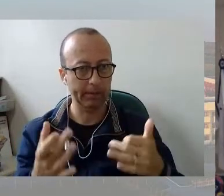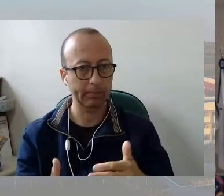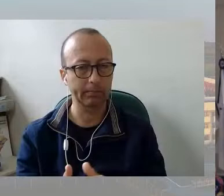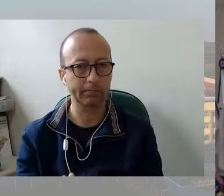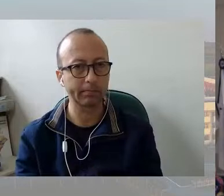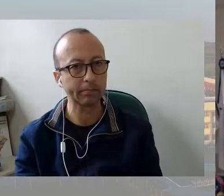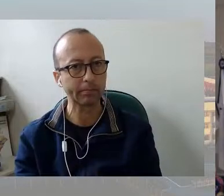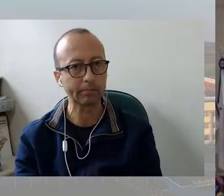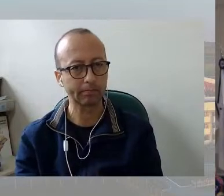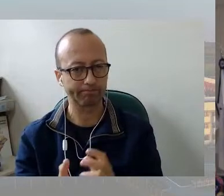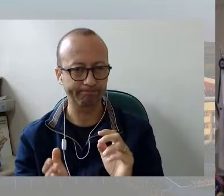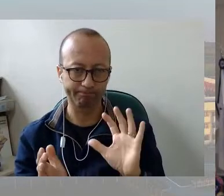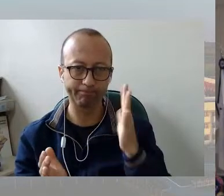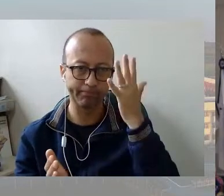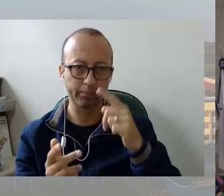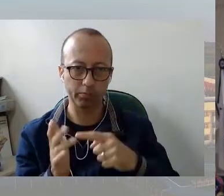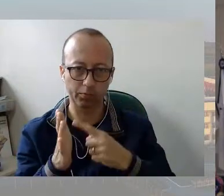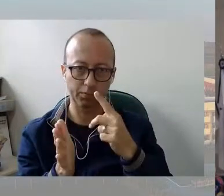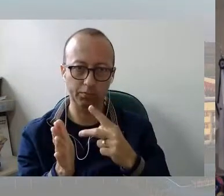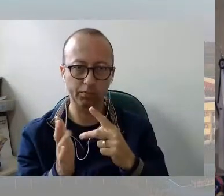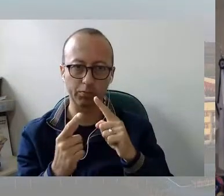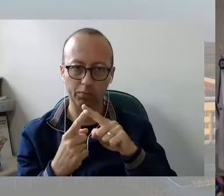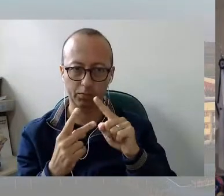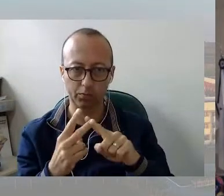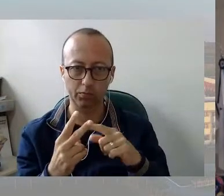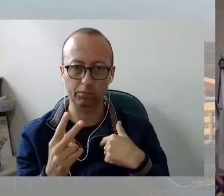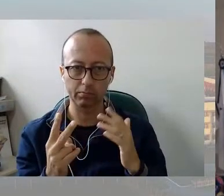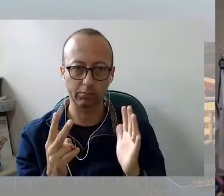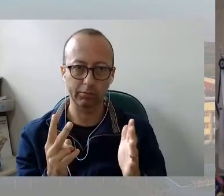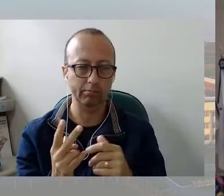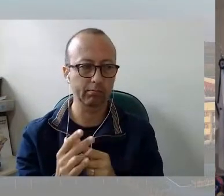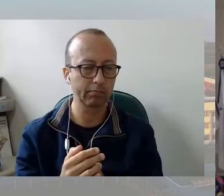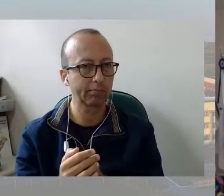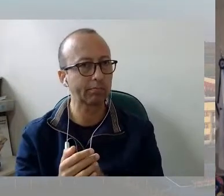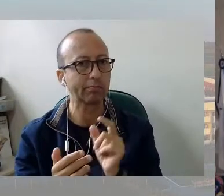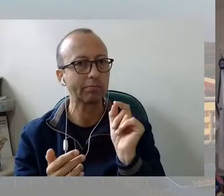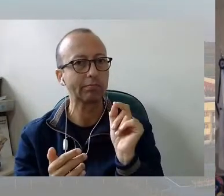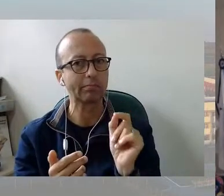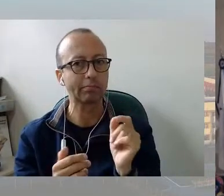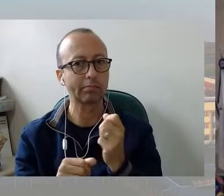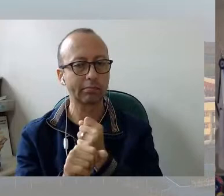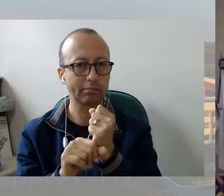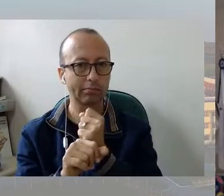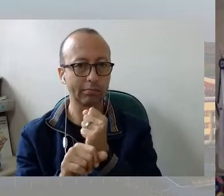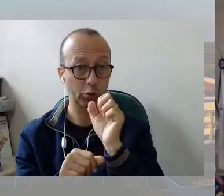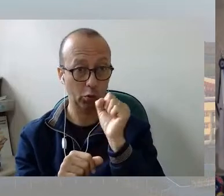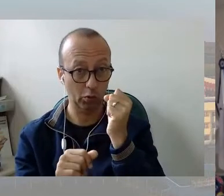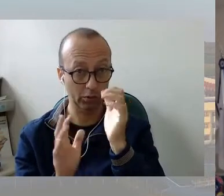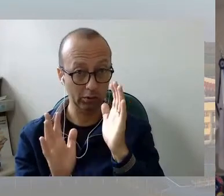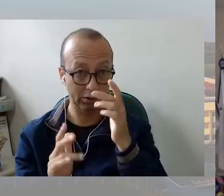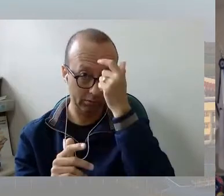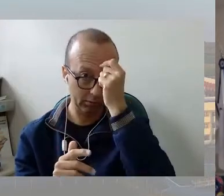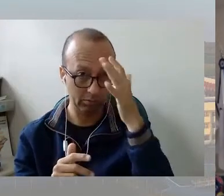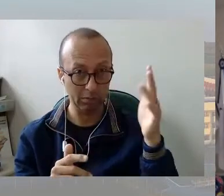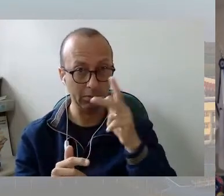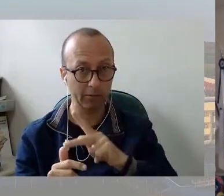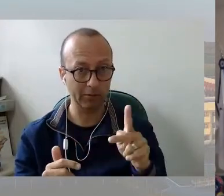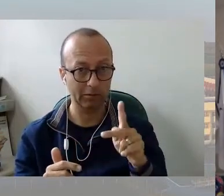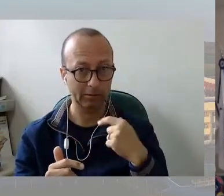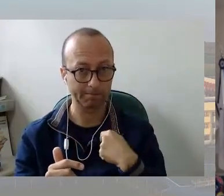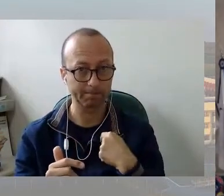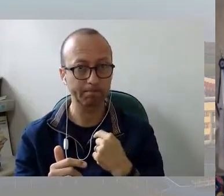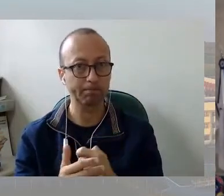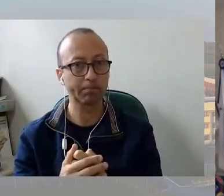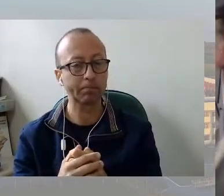dois momentos de muita emoção dentro da Unipampa nos 8 anos que eu estou como professor